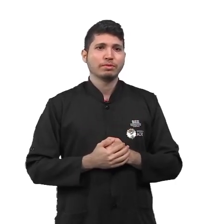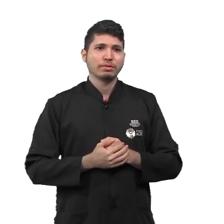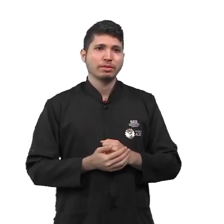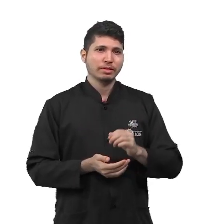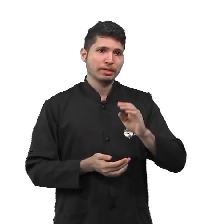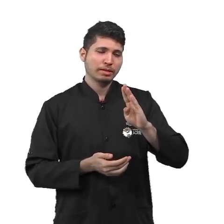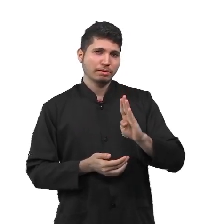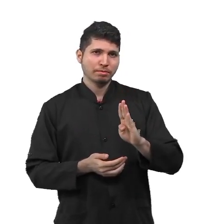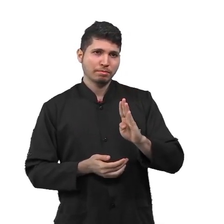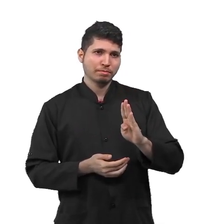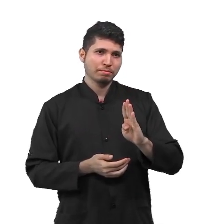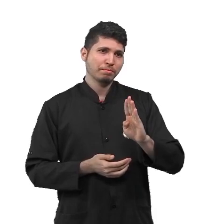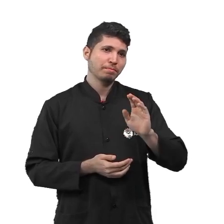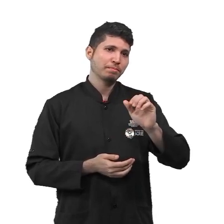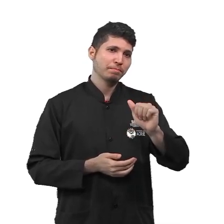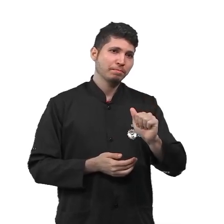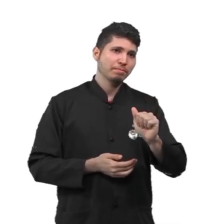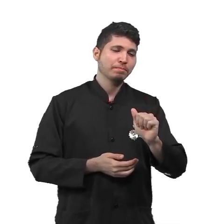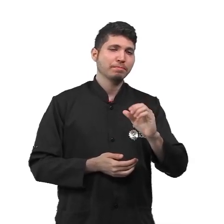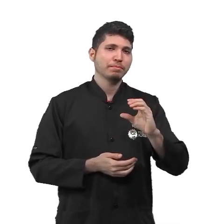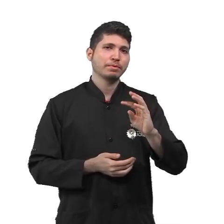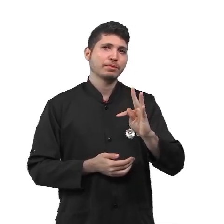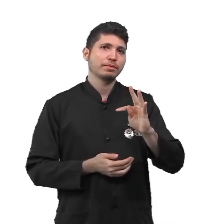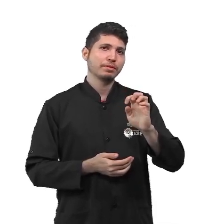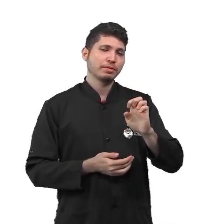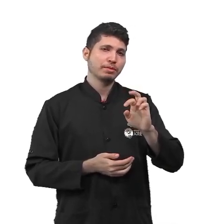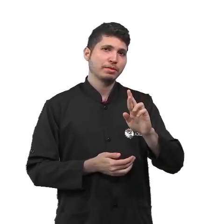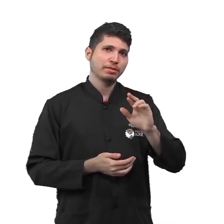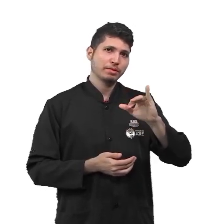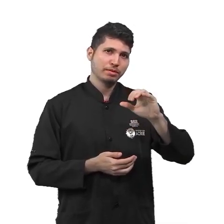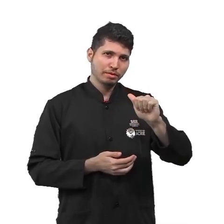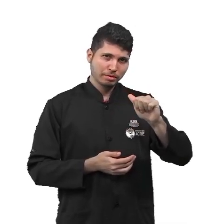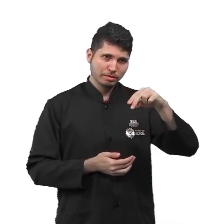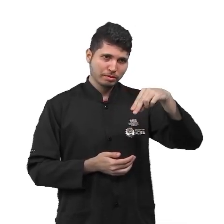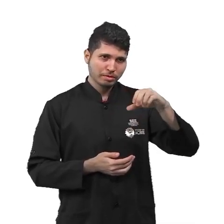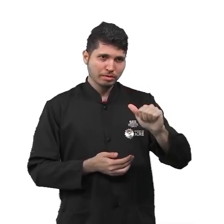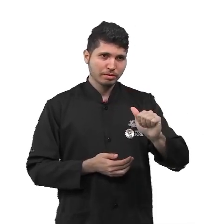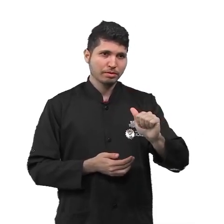membrana bacteriana com os peptidoglicanos e os